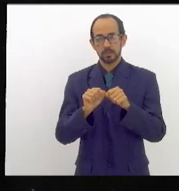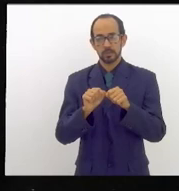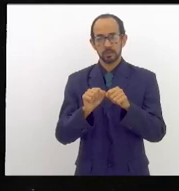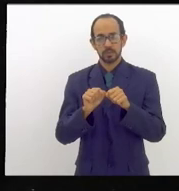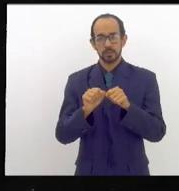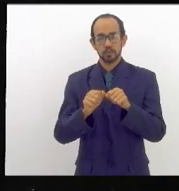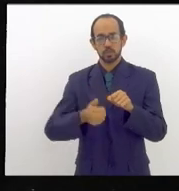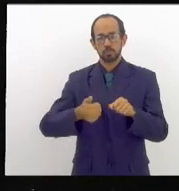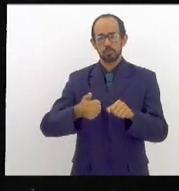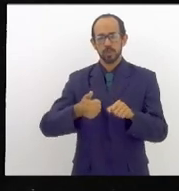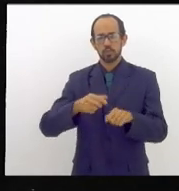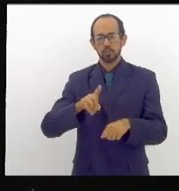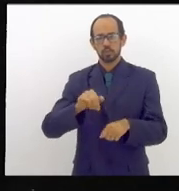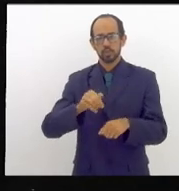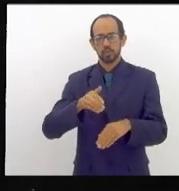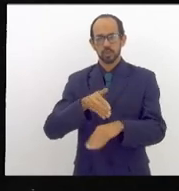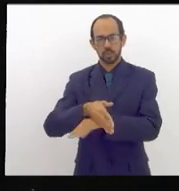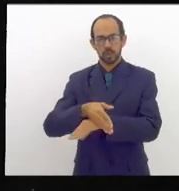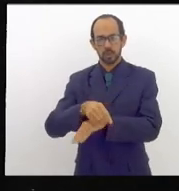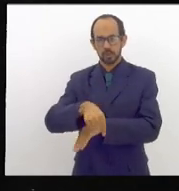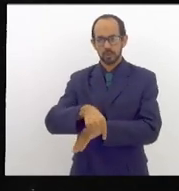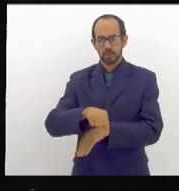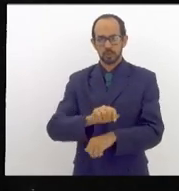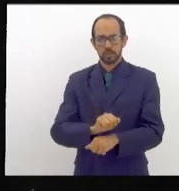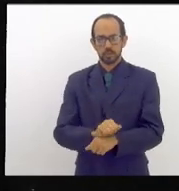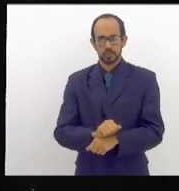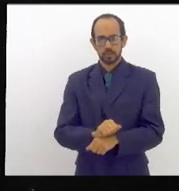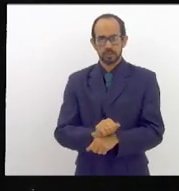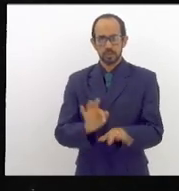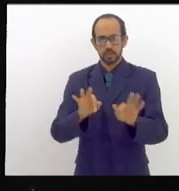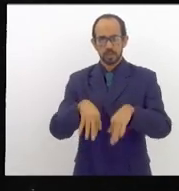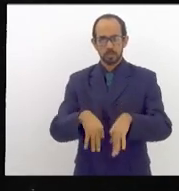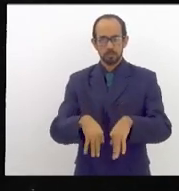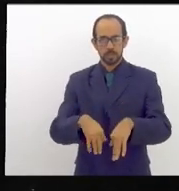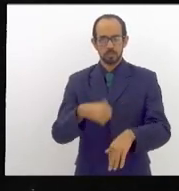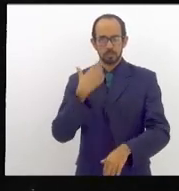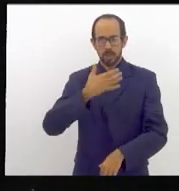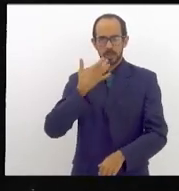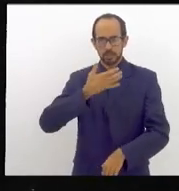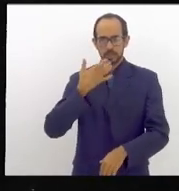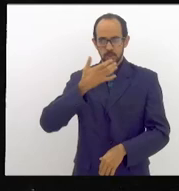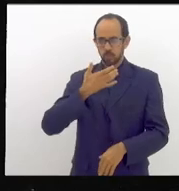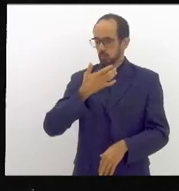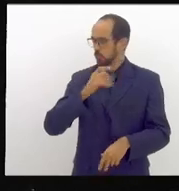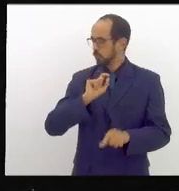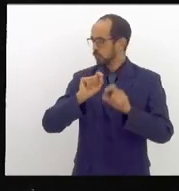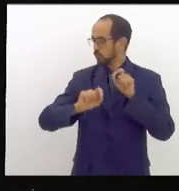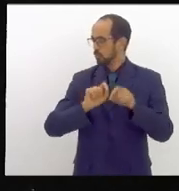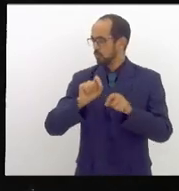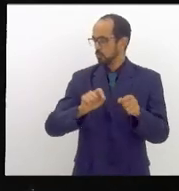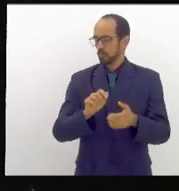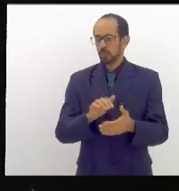aqui terminando cantando trechos de uma canção que diz assim